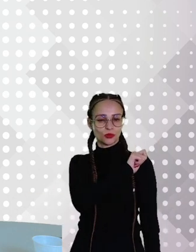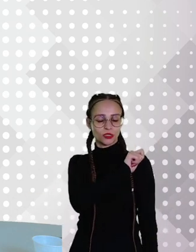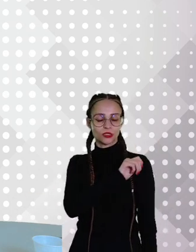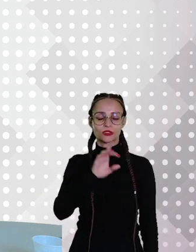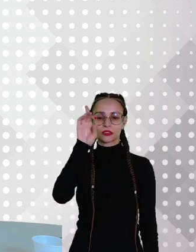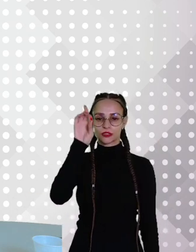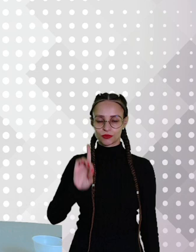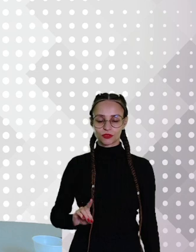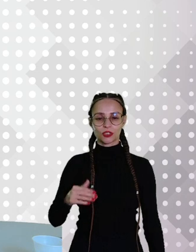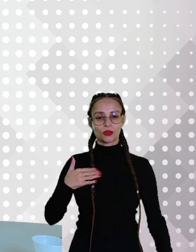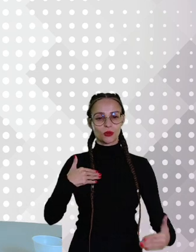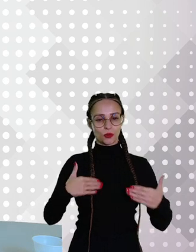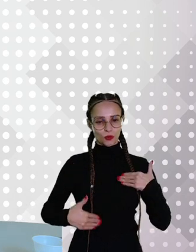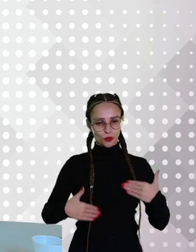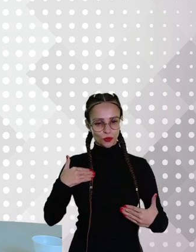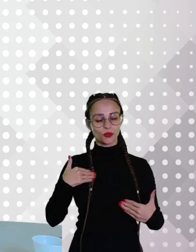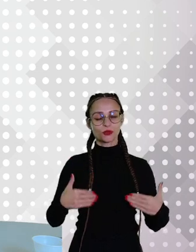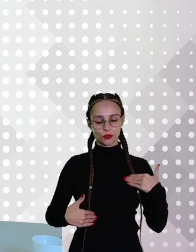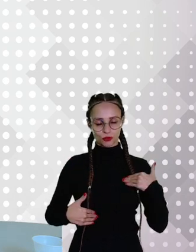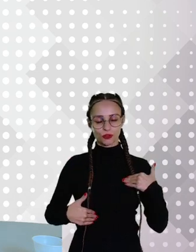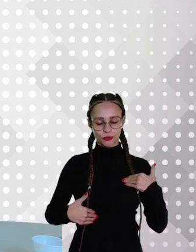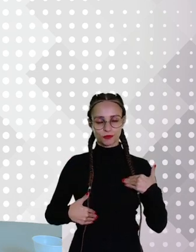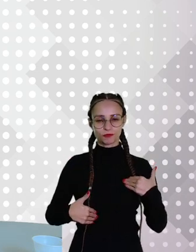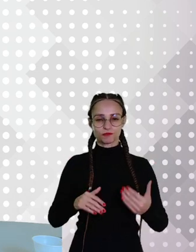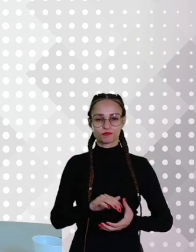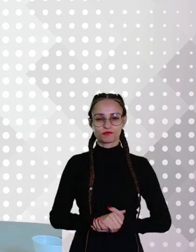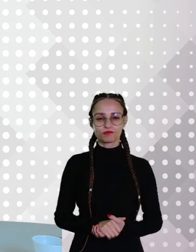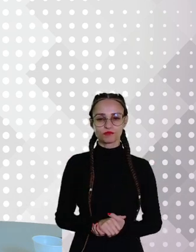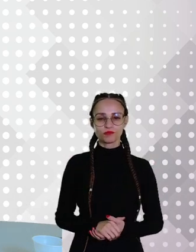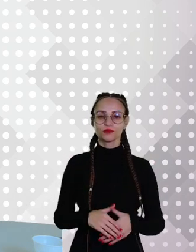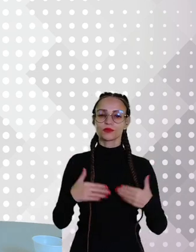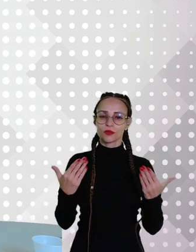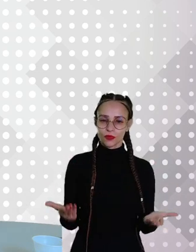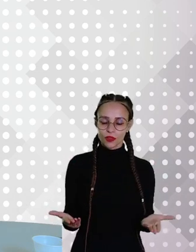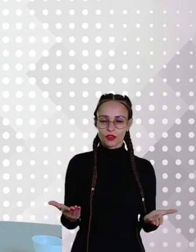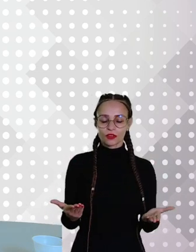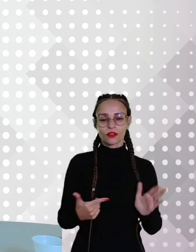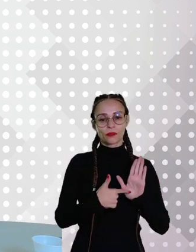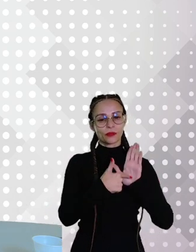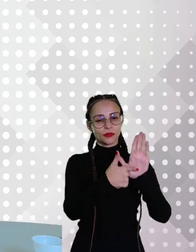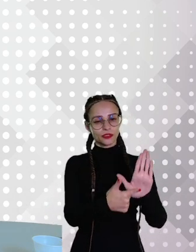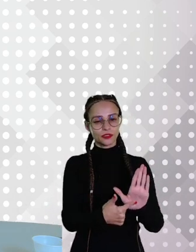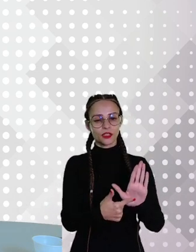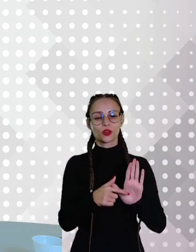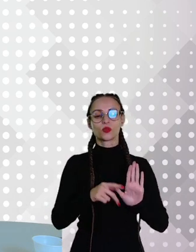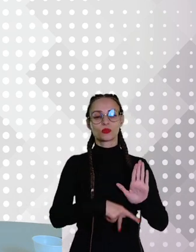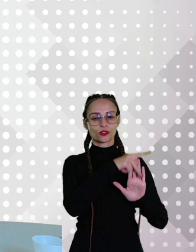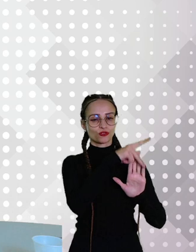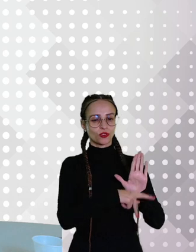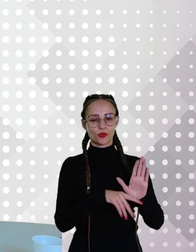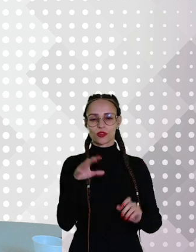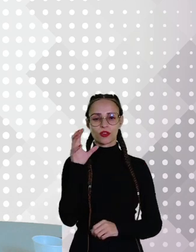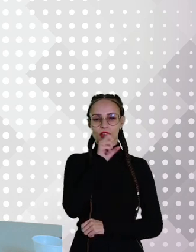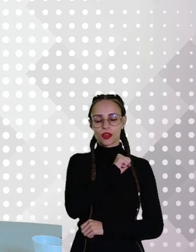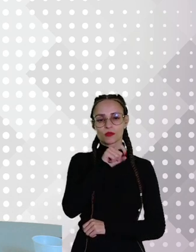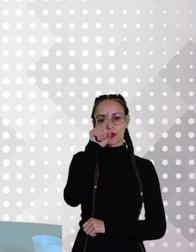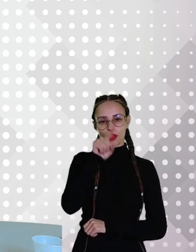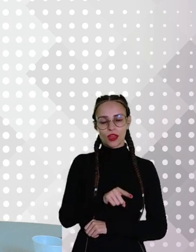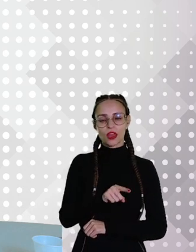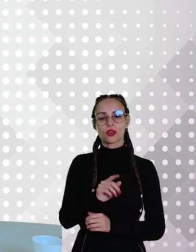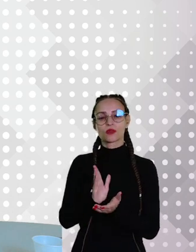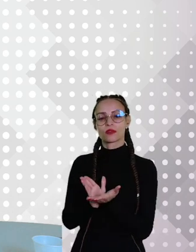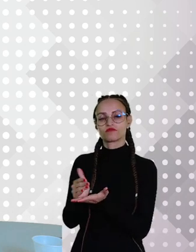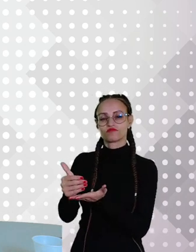deficiência física e neuromotora. Então, eu vou apresentar o nosso projeto rapidamente. É um projeto de extensão